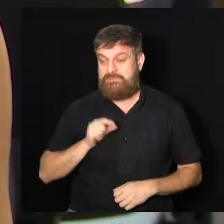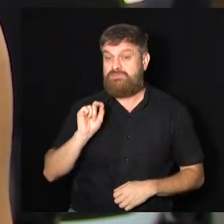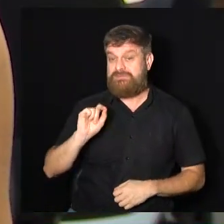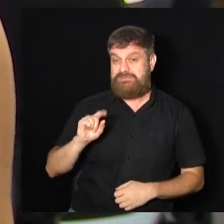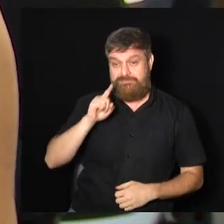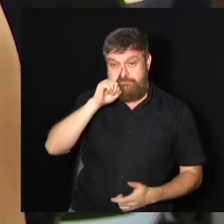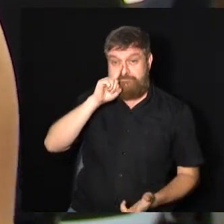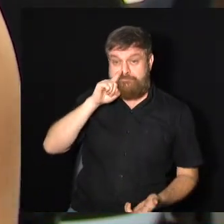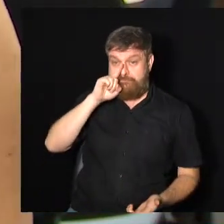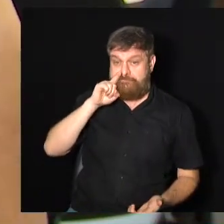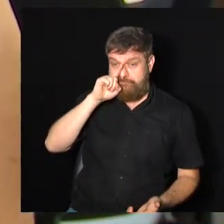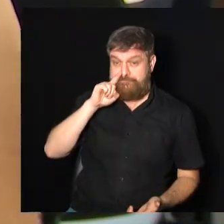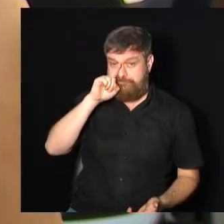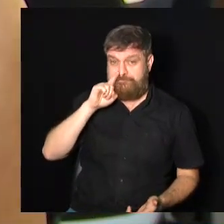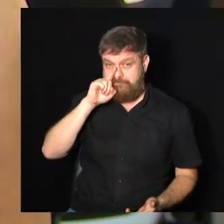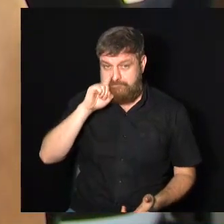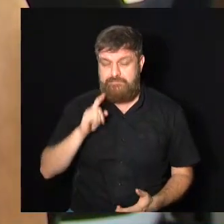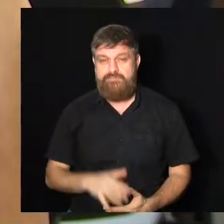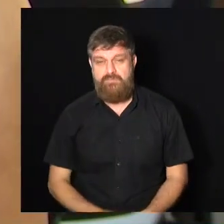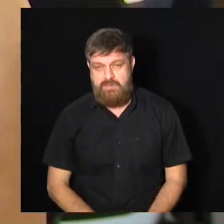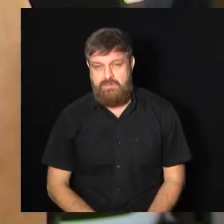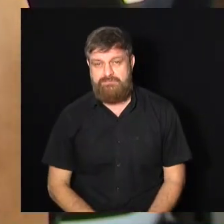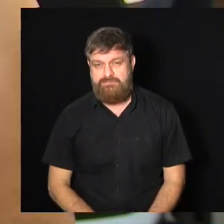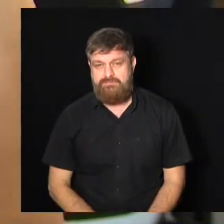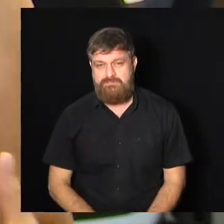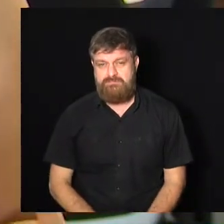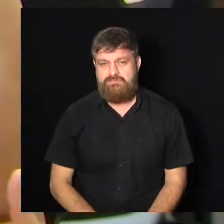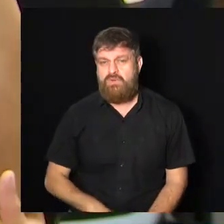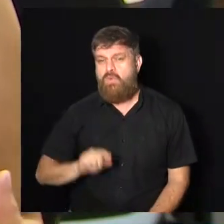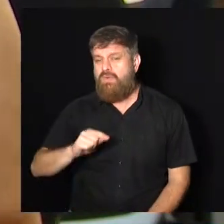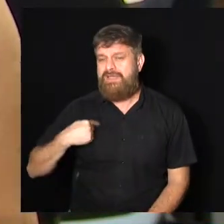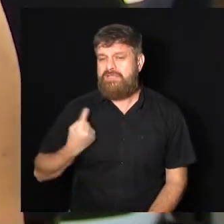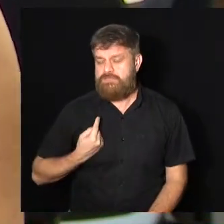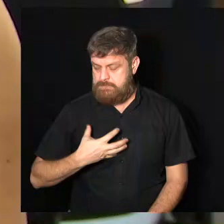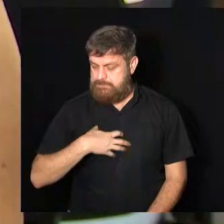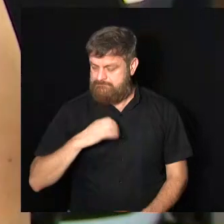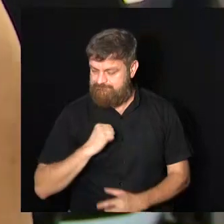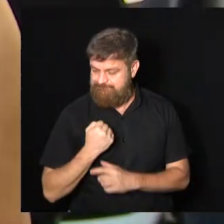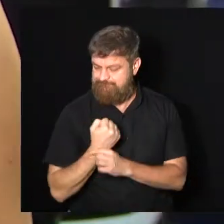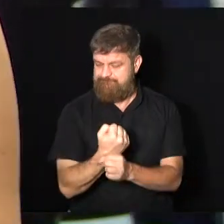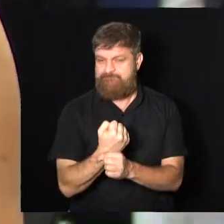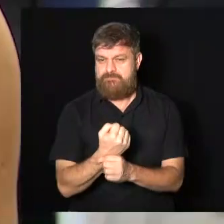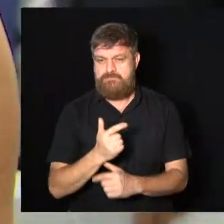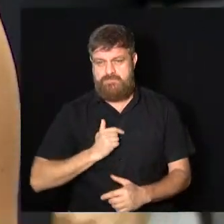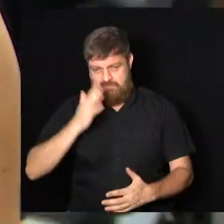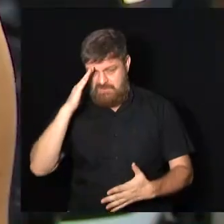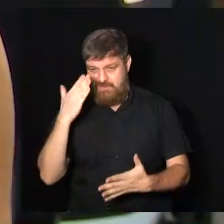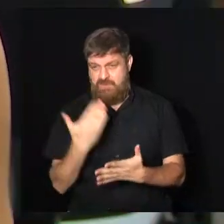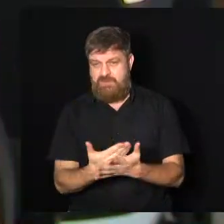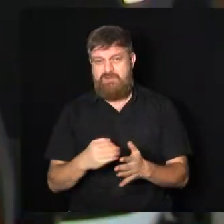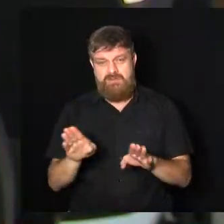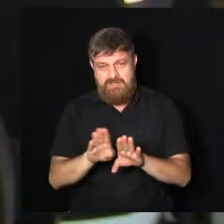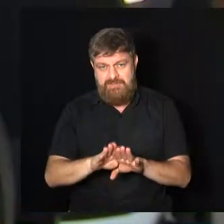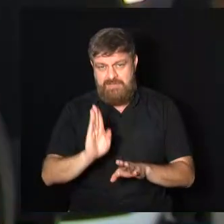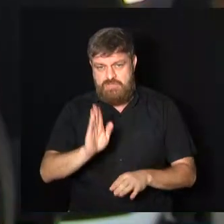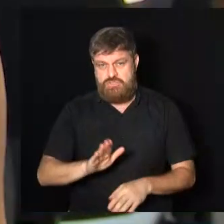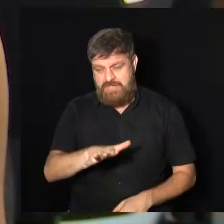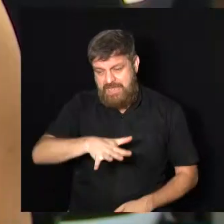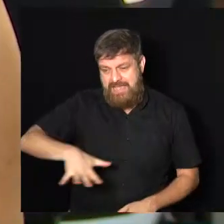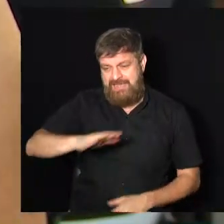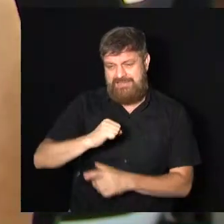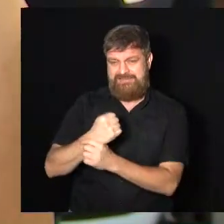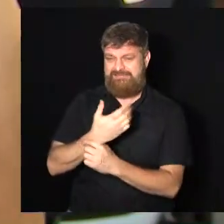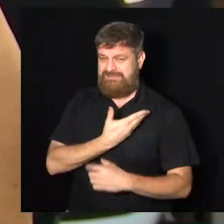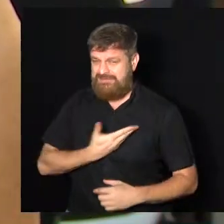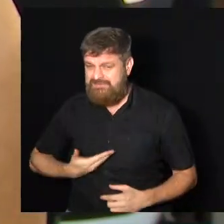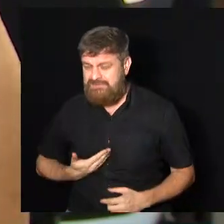espaços públicos, é mais perigoso. Então, assim, o que garante, isso eu acredito que é uma questão, já que é segurança pública, né?